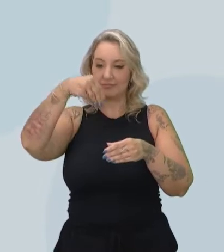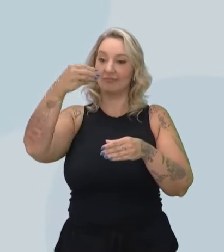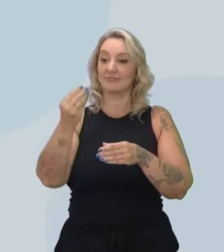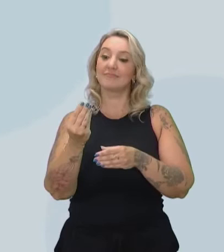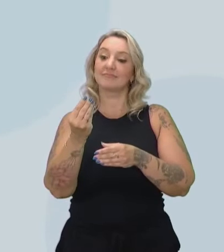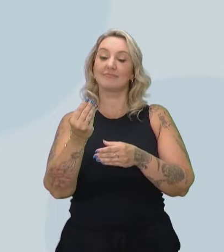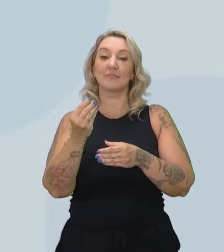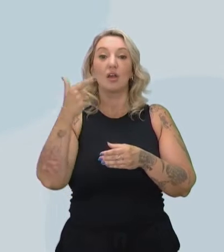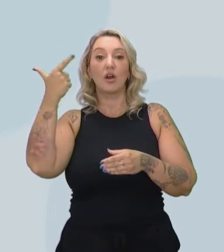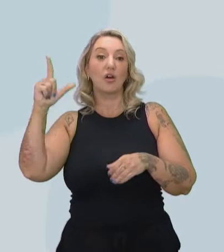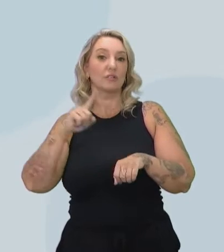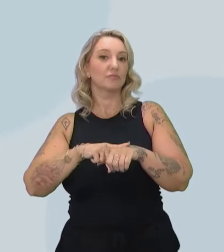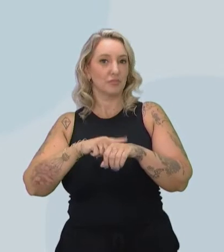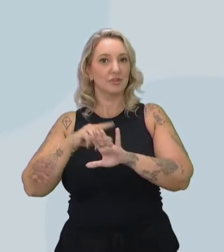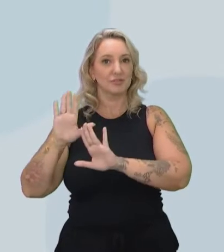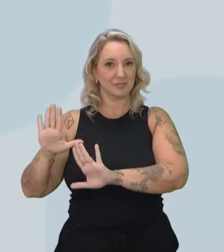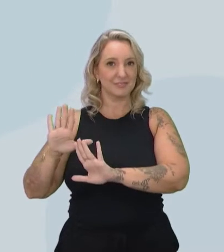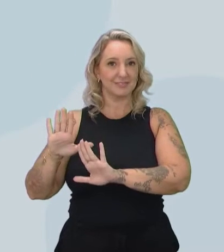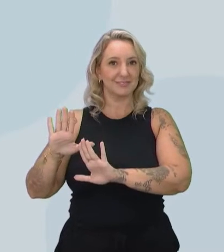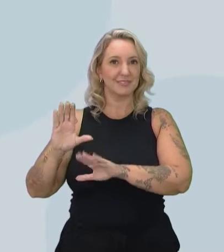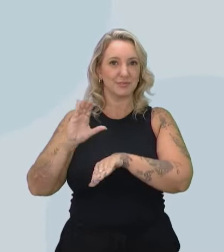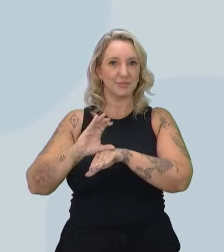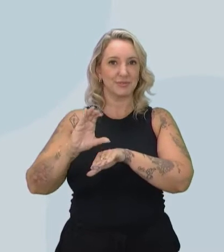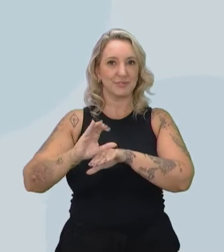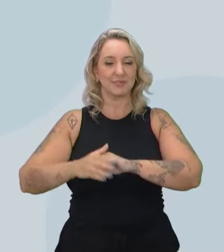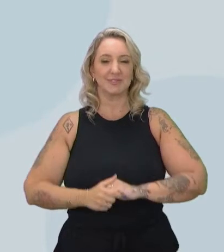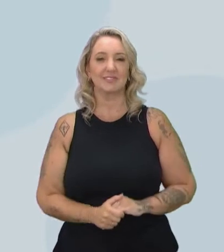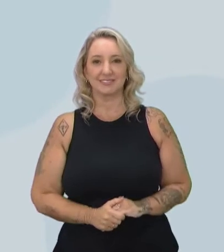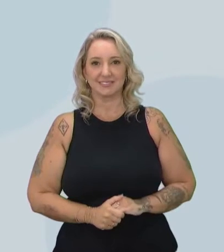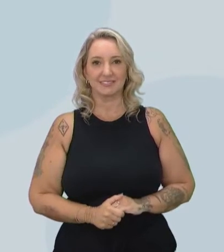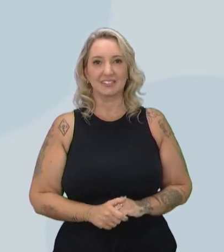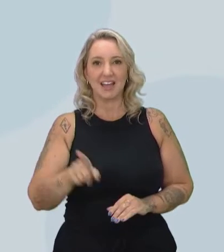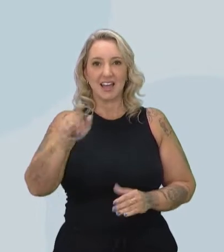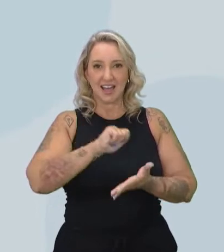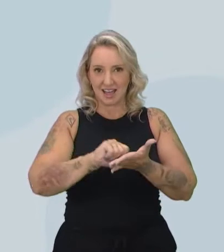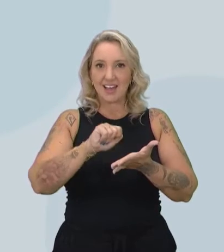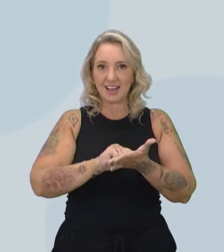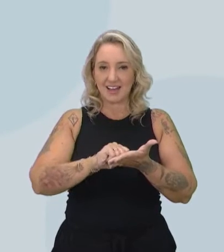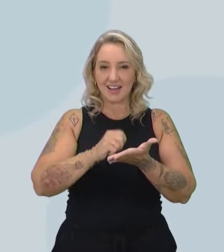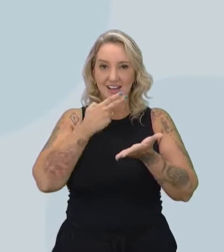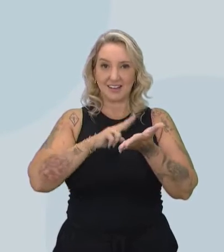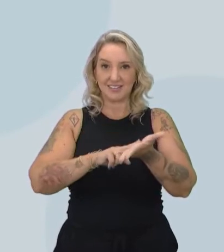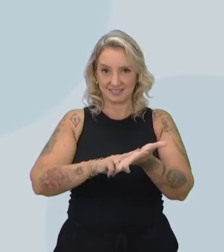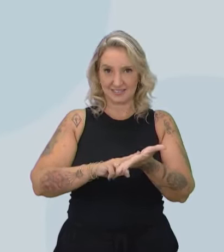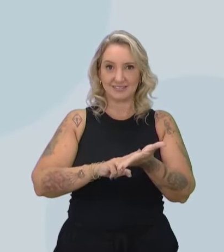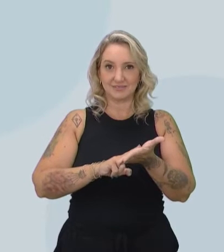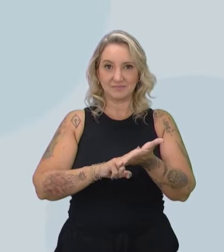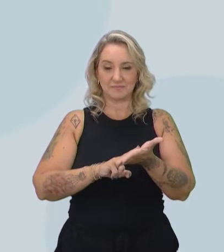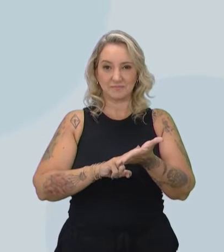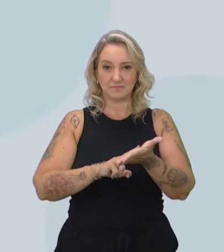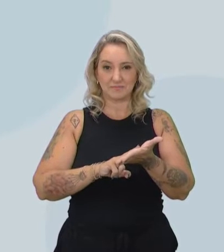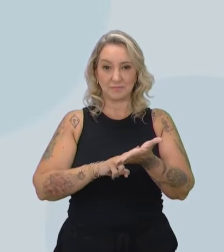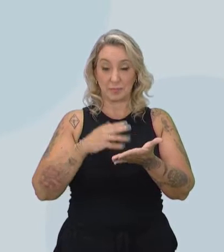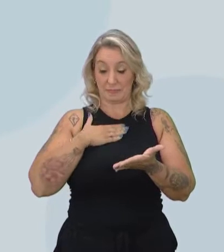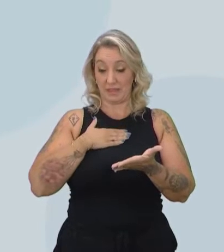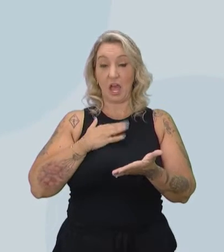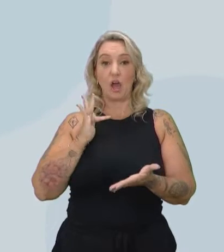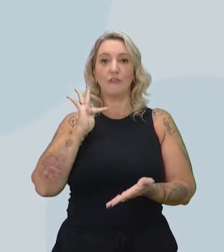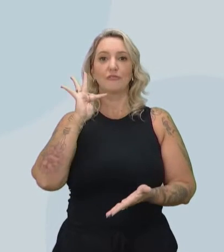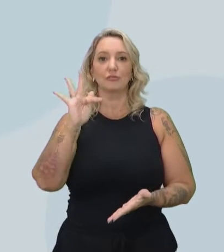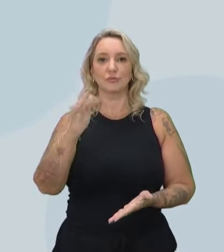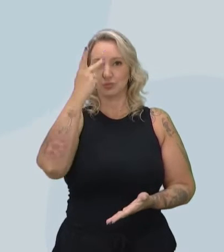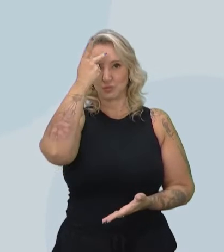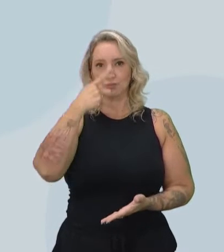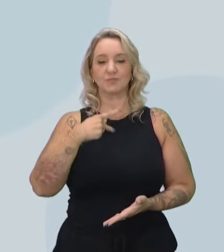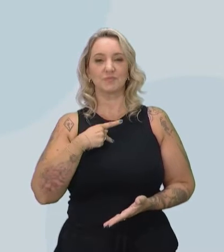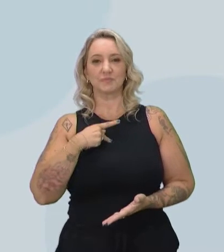aí da nossa atividade, do nosso curso. Então vocês vão escrever uma carta eu no futuro.